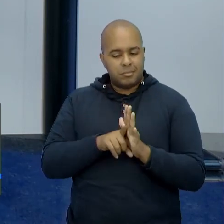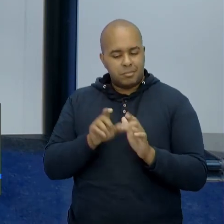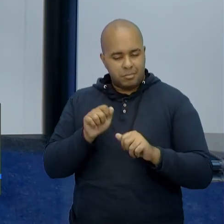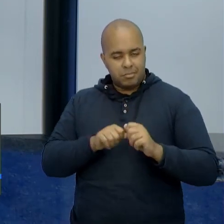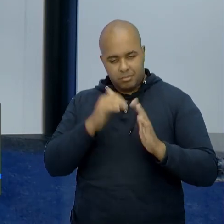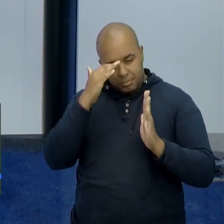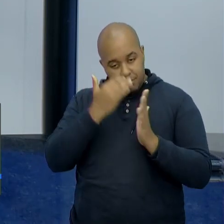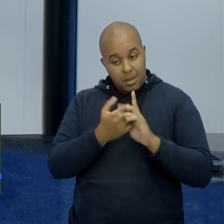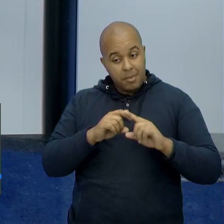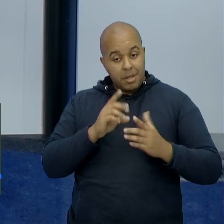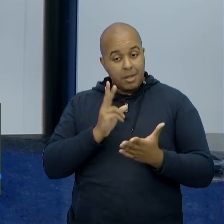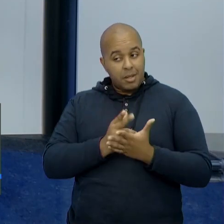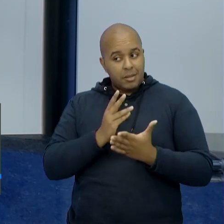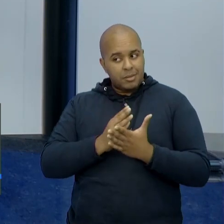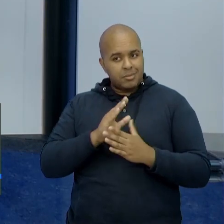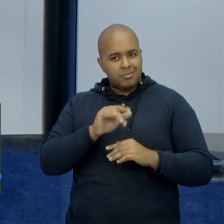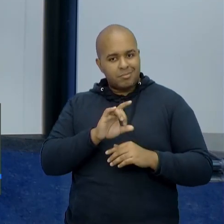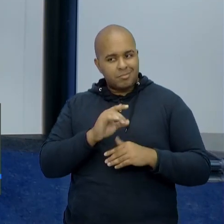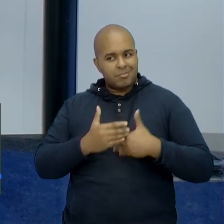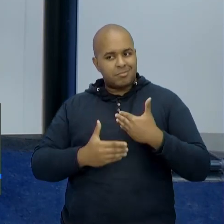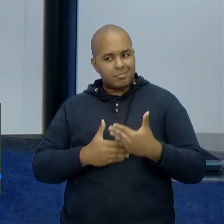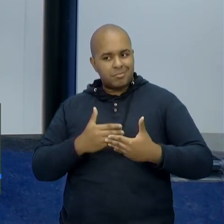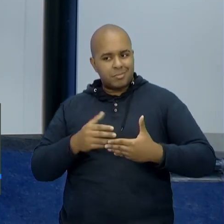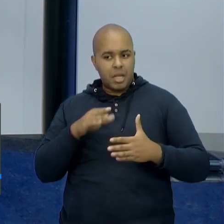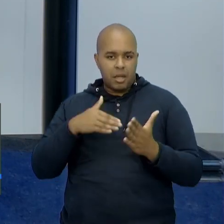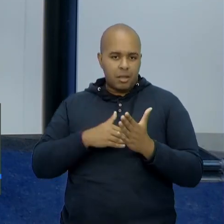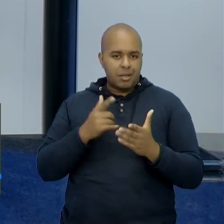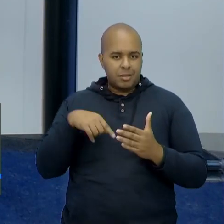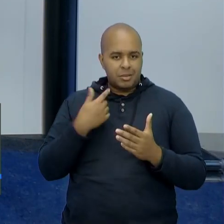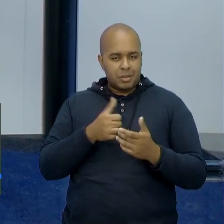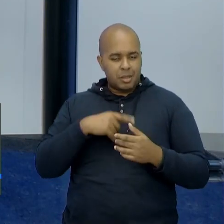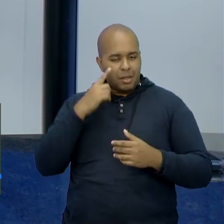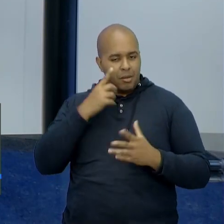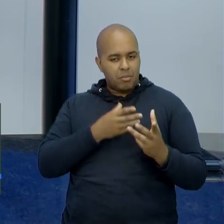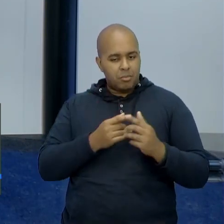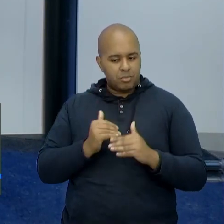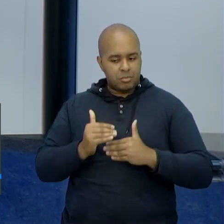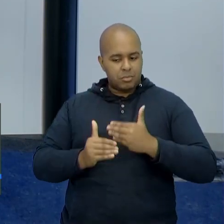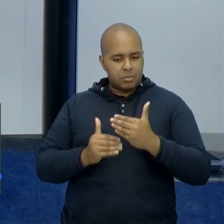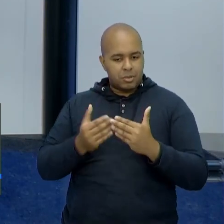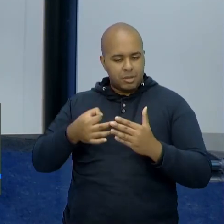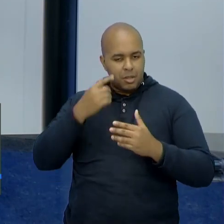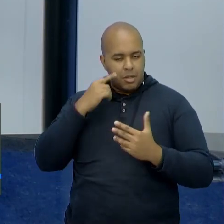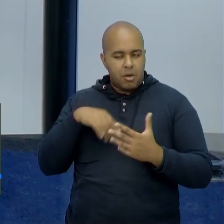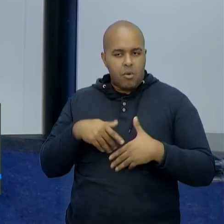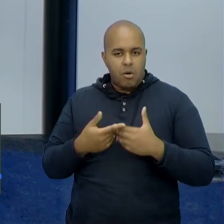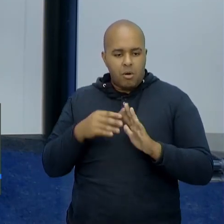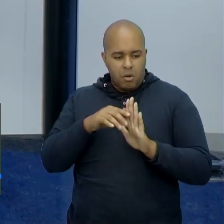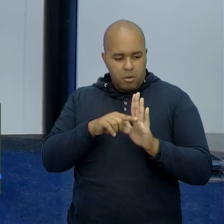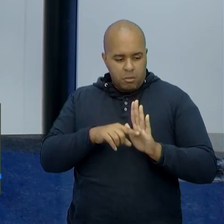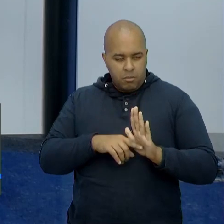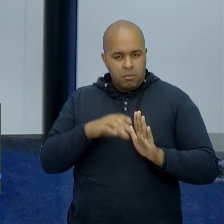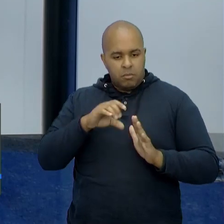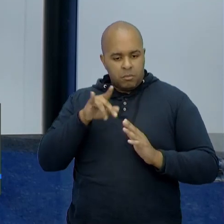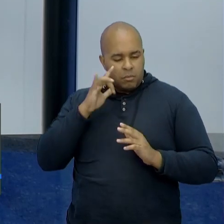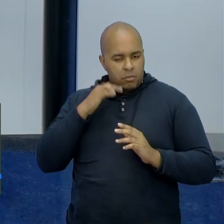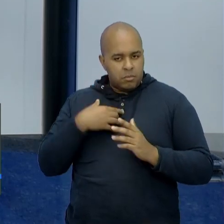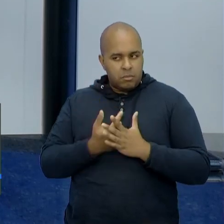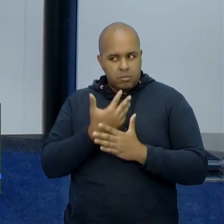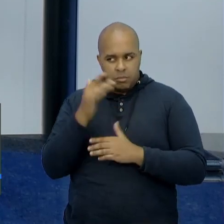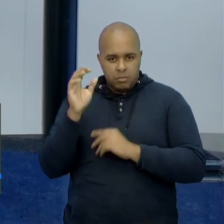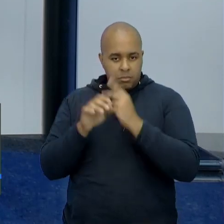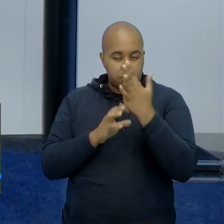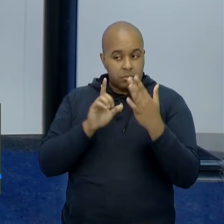leis, mas cada vez mais, e ultimamente a gente tem tido muitos avanços, né? O Código Florestal, que é a